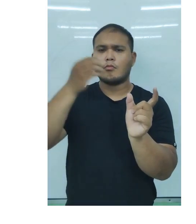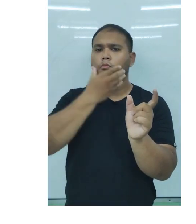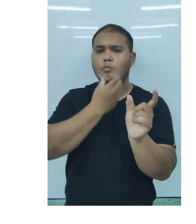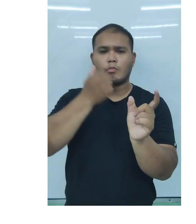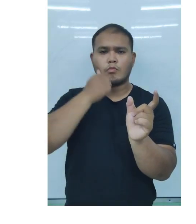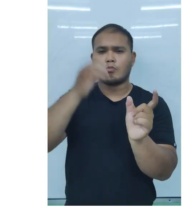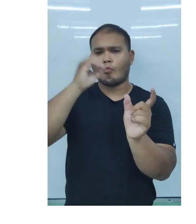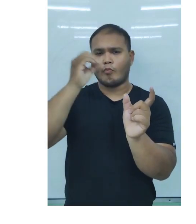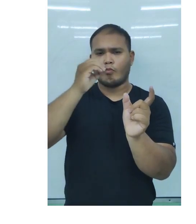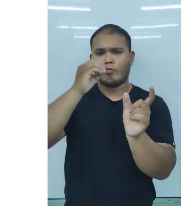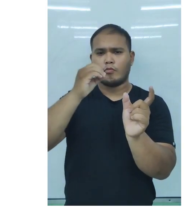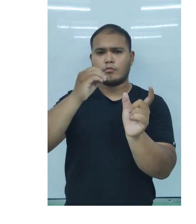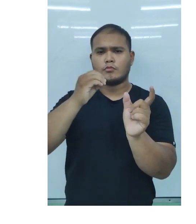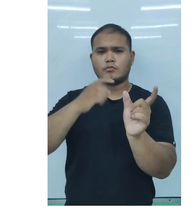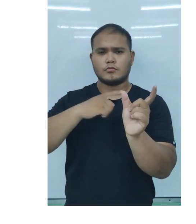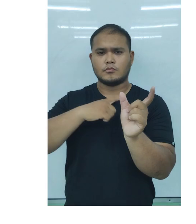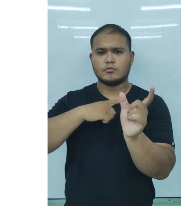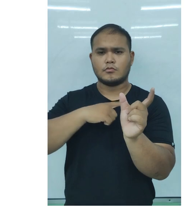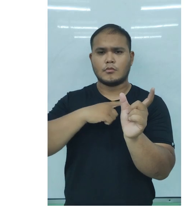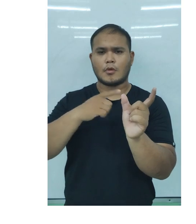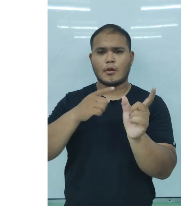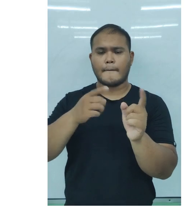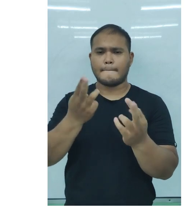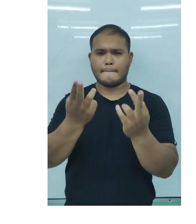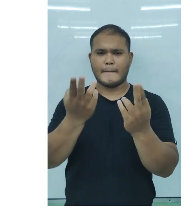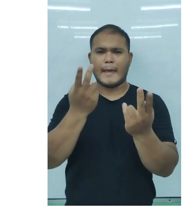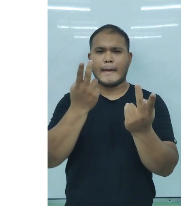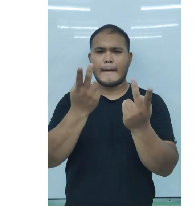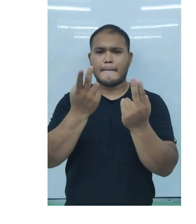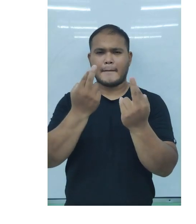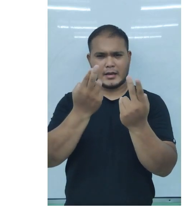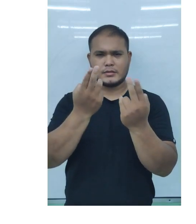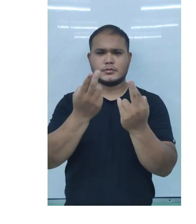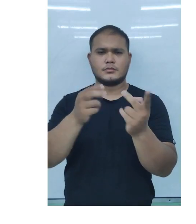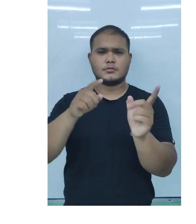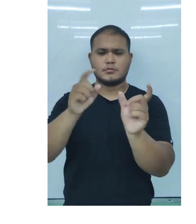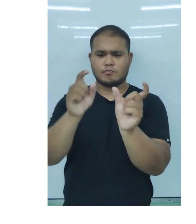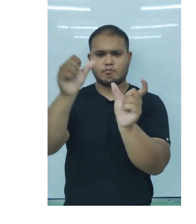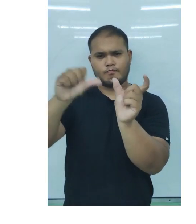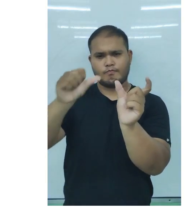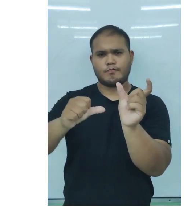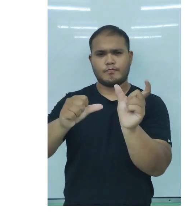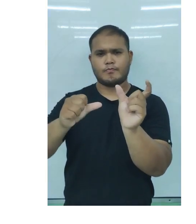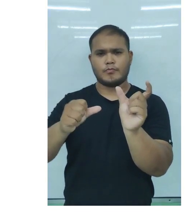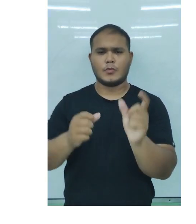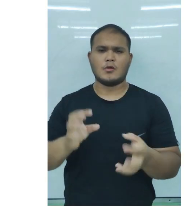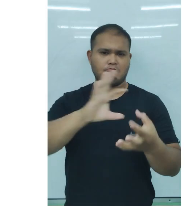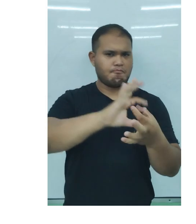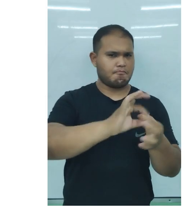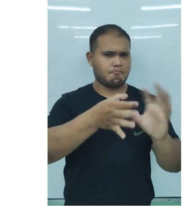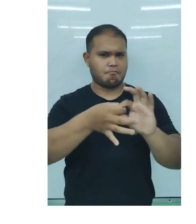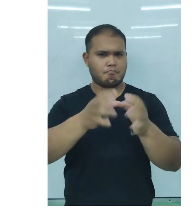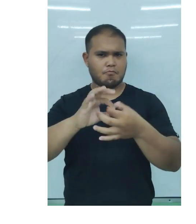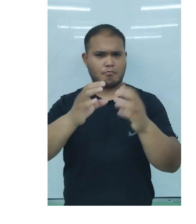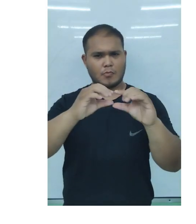mesma forma. Então, dependendo do contexto da frase, a gente vai